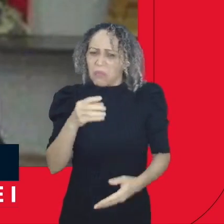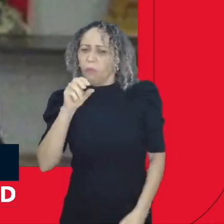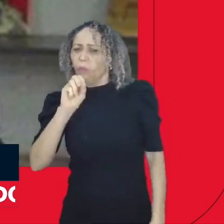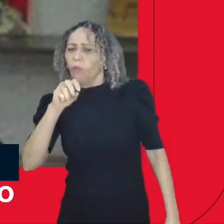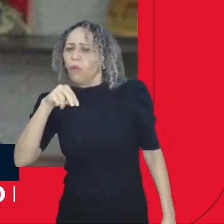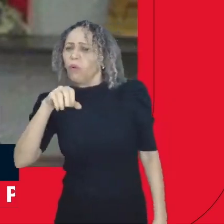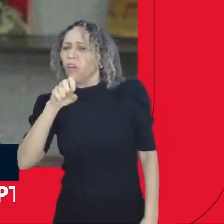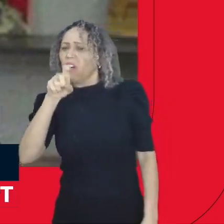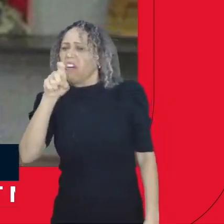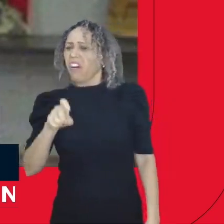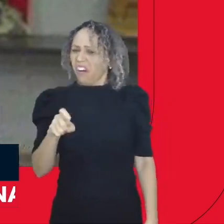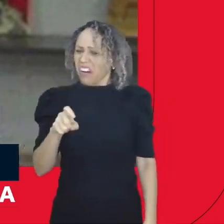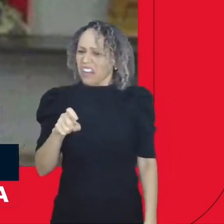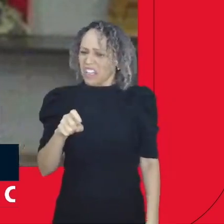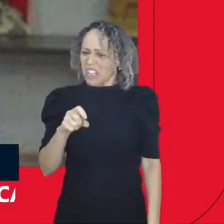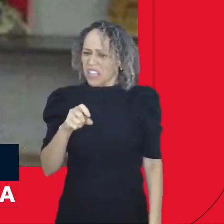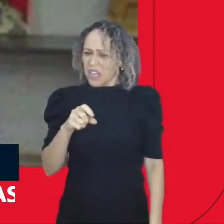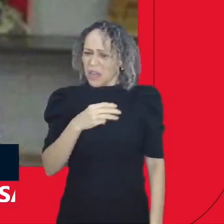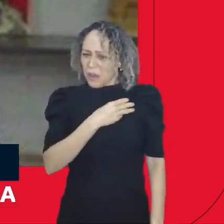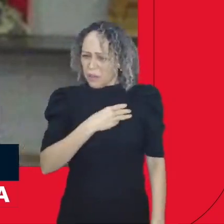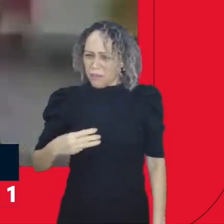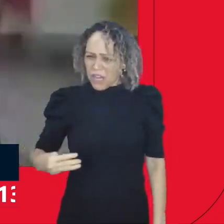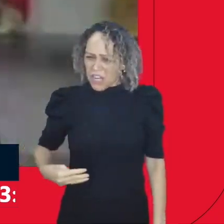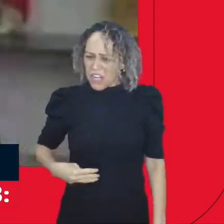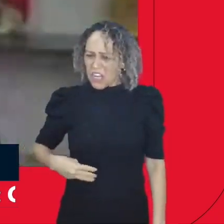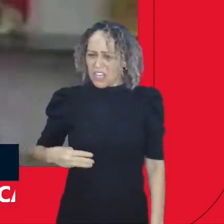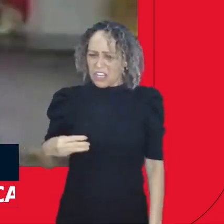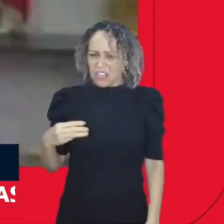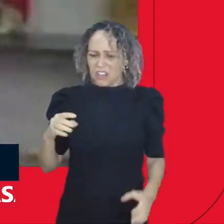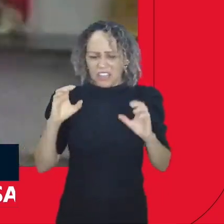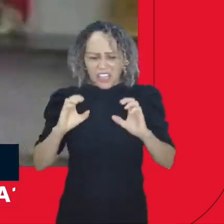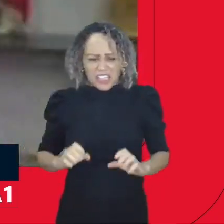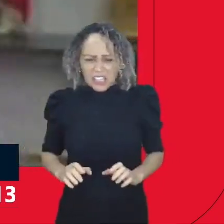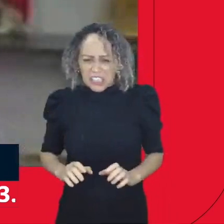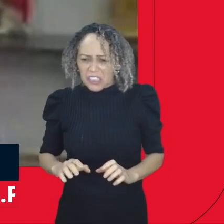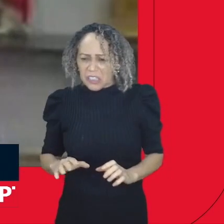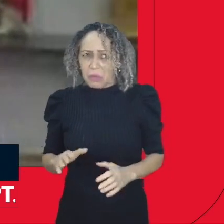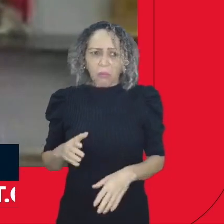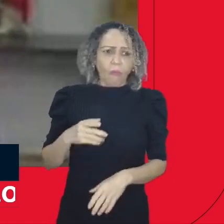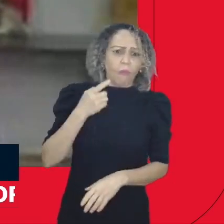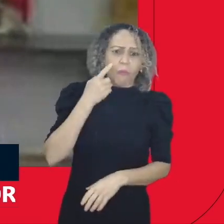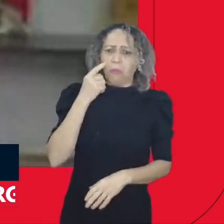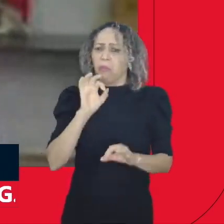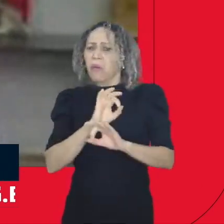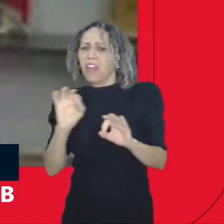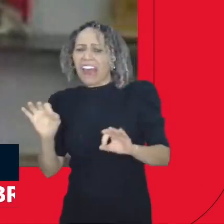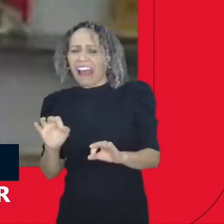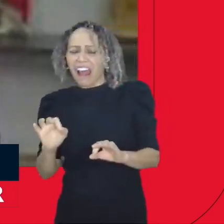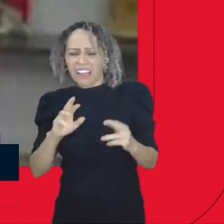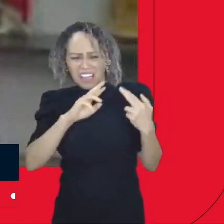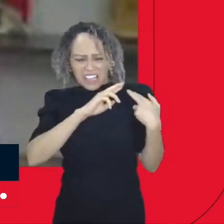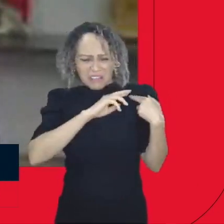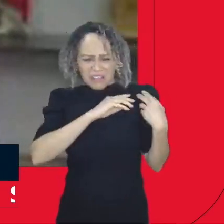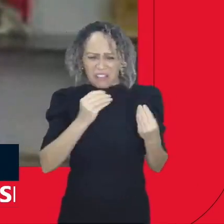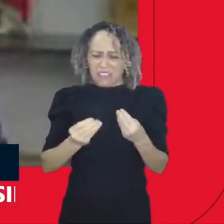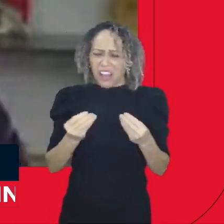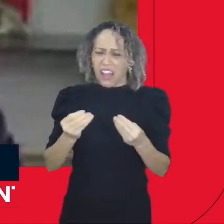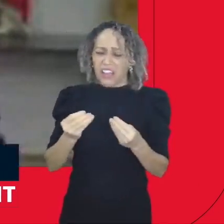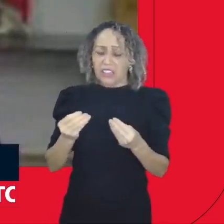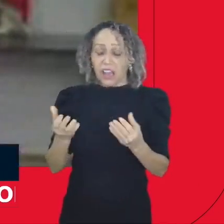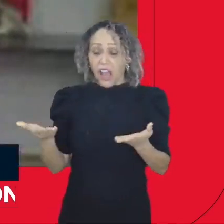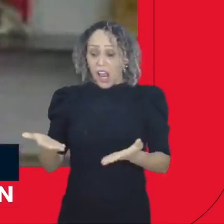no país. E nós estamos aqui alertando o povo do nosso Rio Grande que não caia no canto da sereia. Nós não queremos